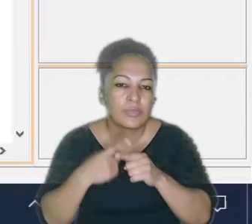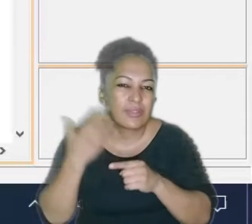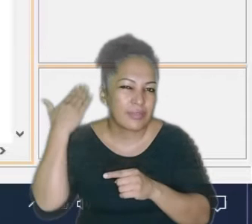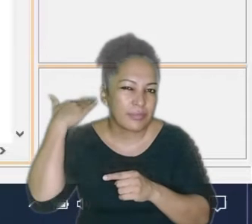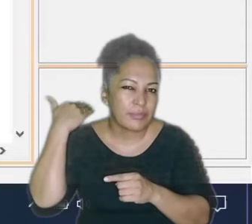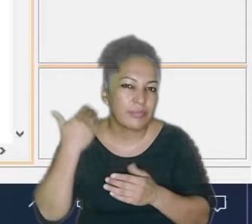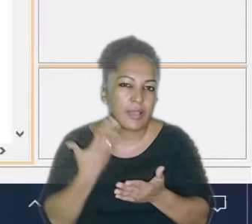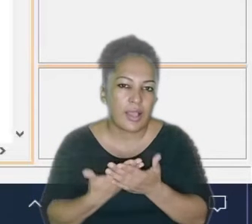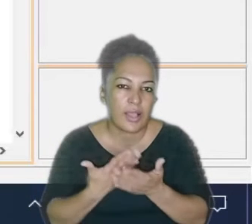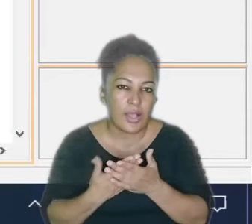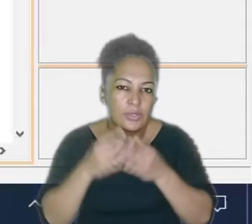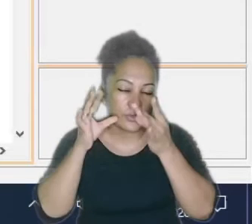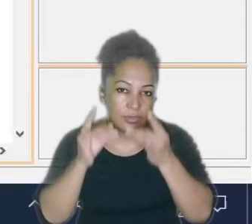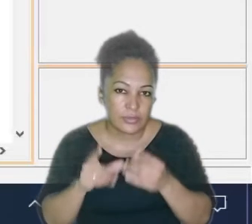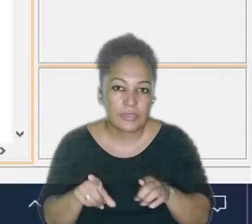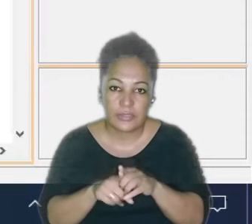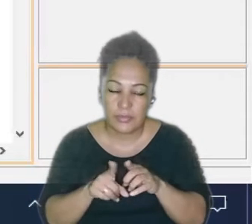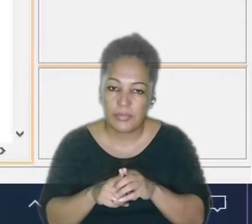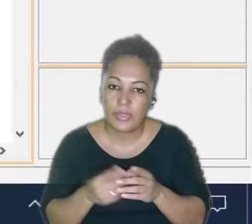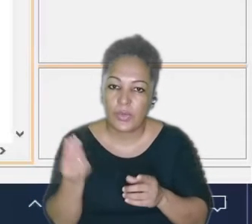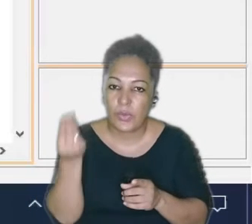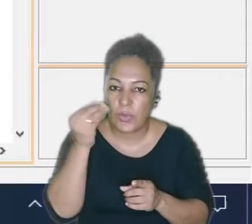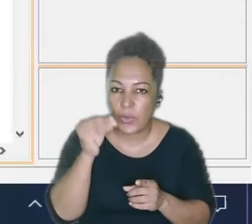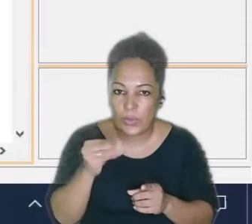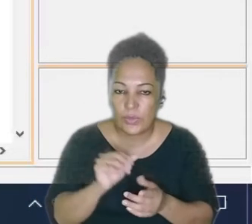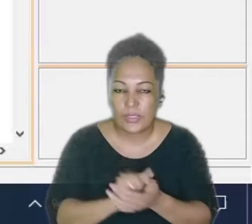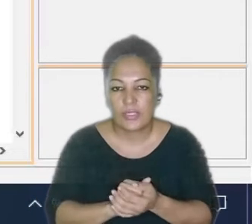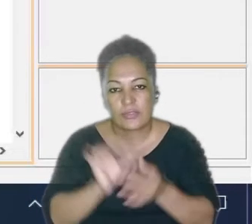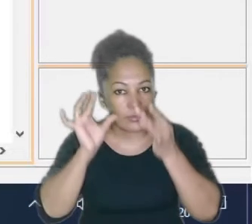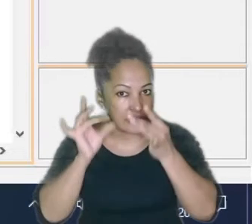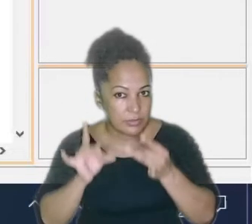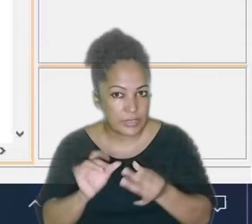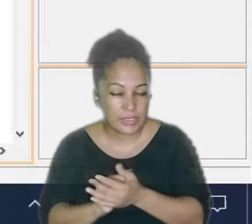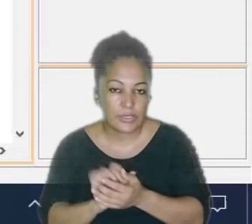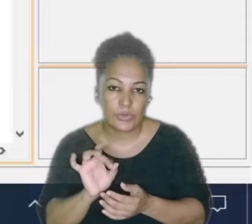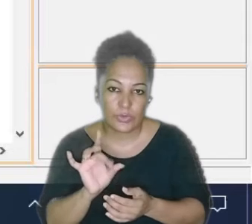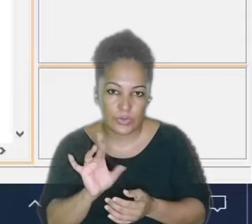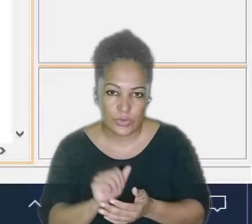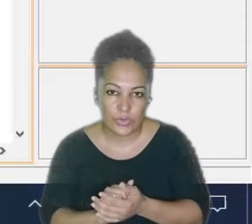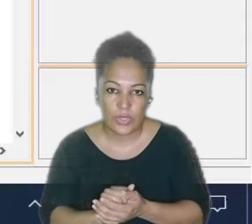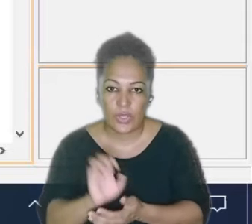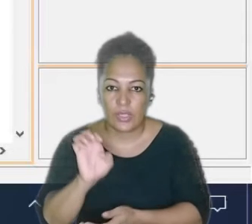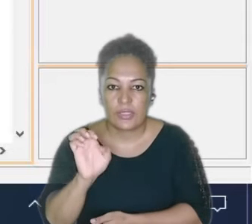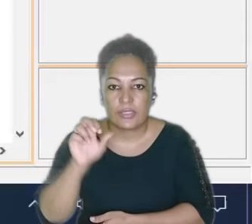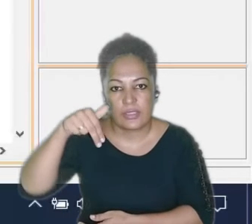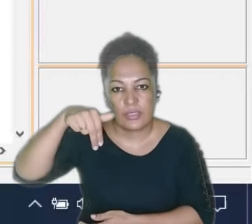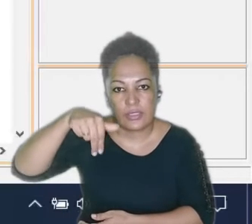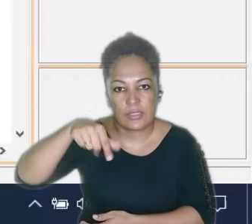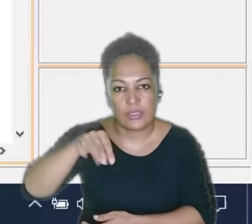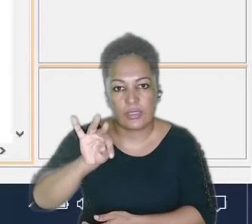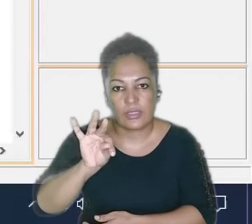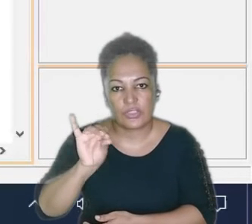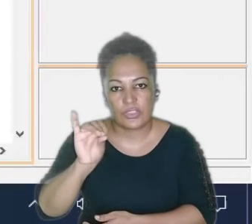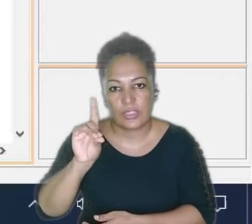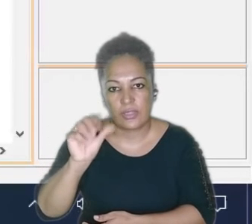nas primeiras aulas, quando eu fui explicar, eu até cheguei a colocar em algumas, como eu estava explicando só a parte da entidade